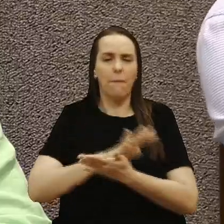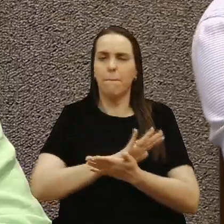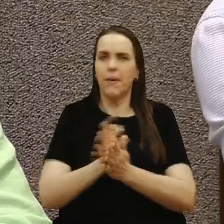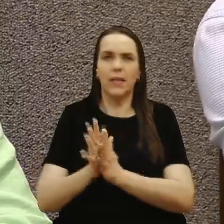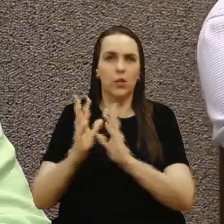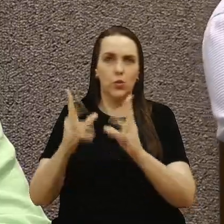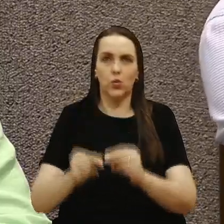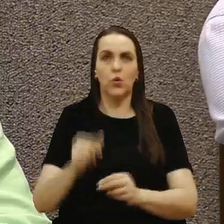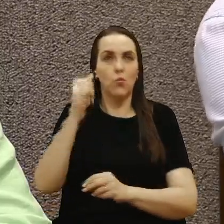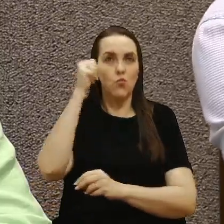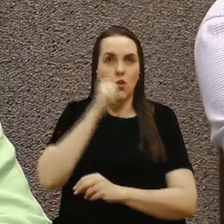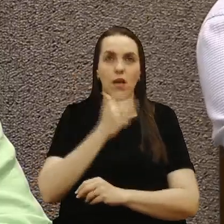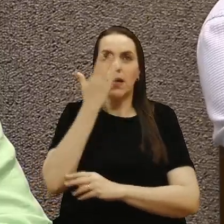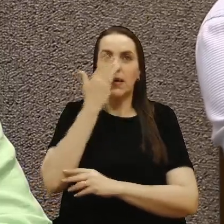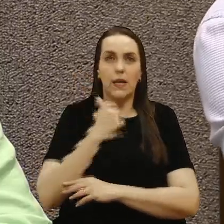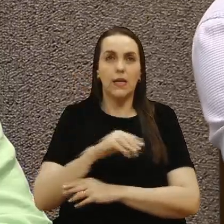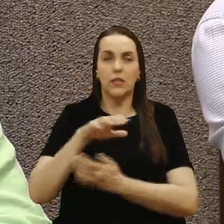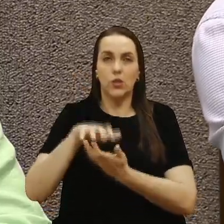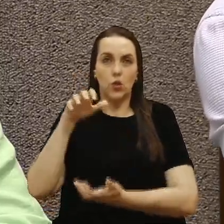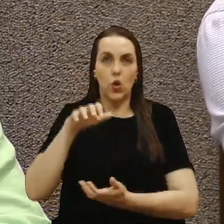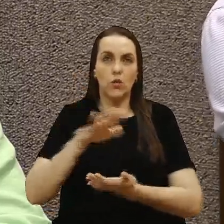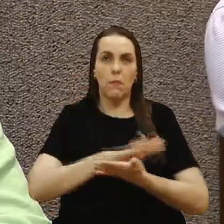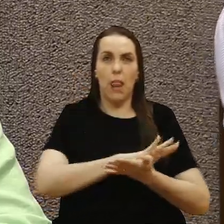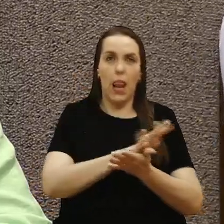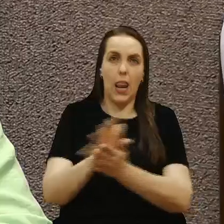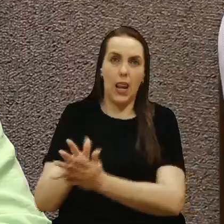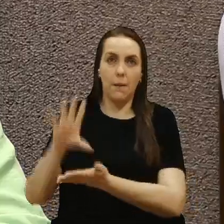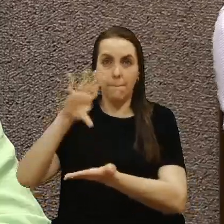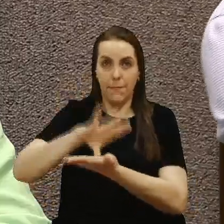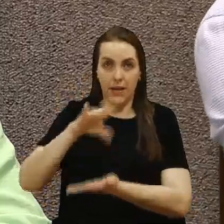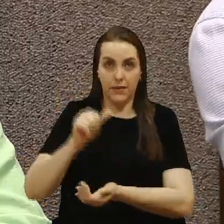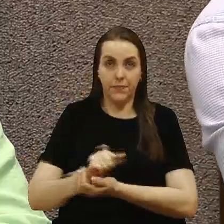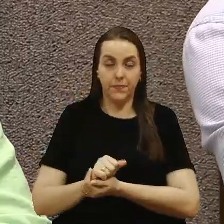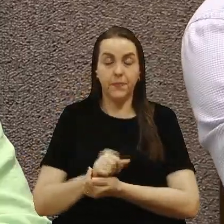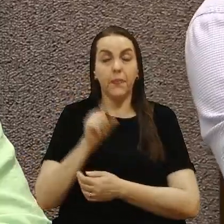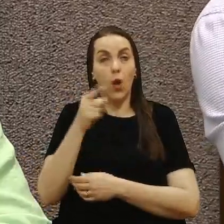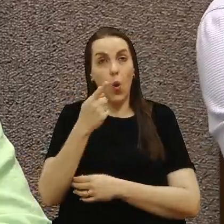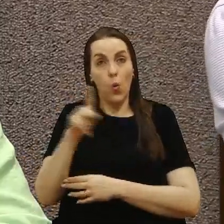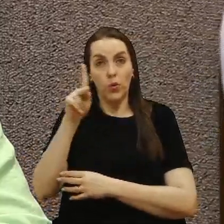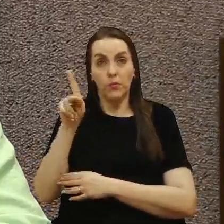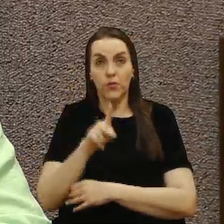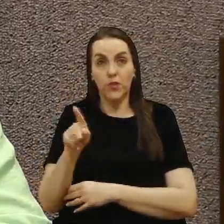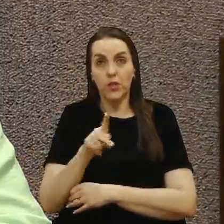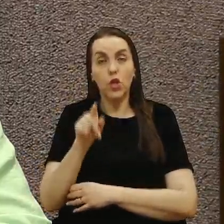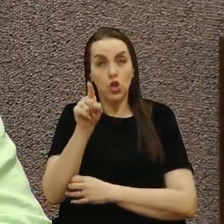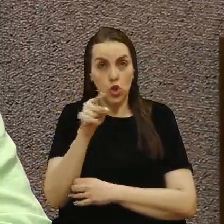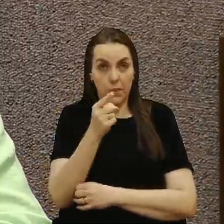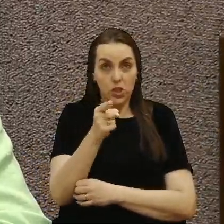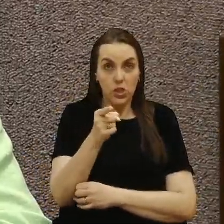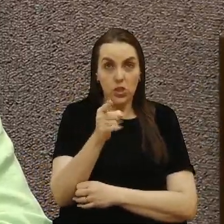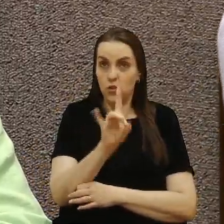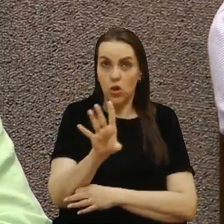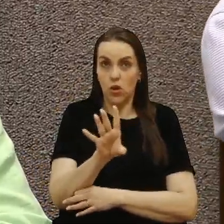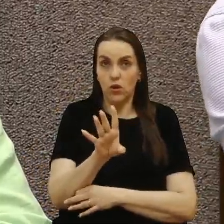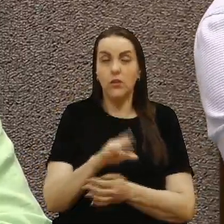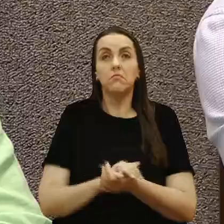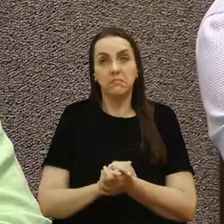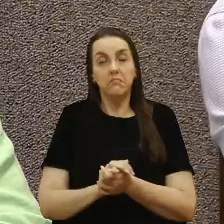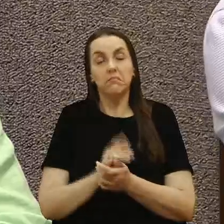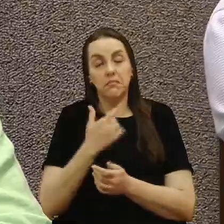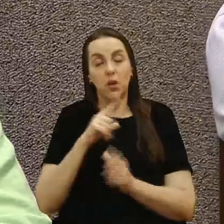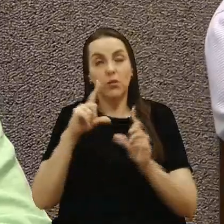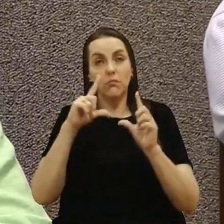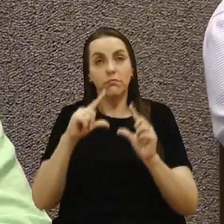tudo na praça pública. Tinha que matar tudo. Já com o senhor aí, essa outra professora seria só com o senhor, né? Então